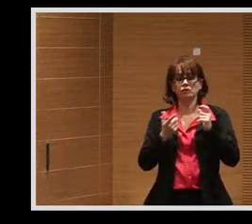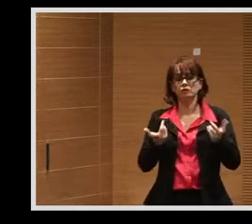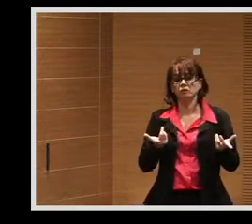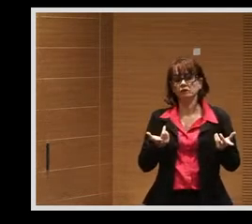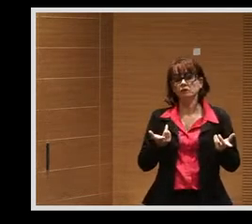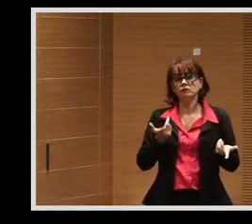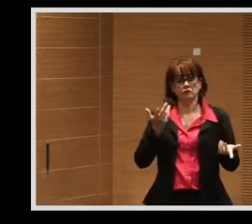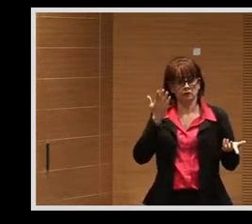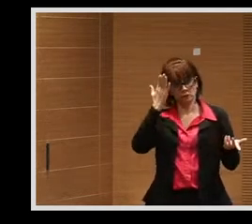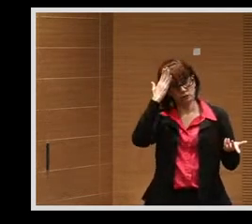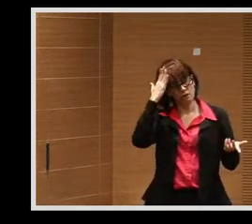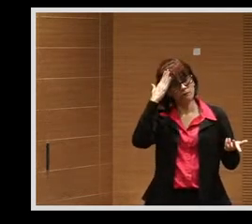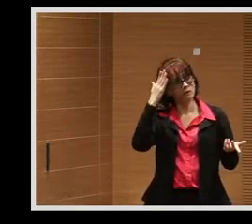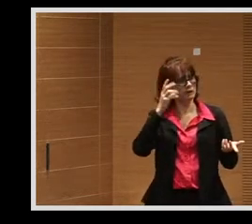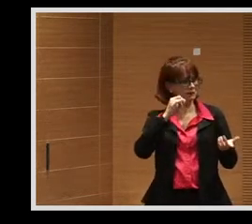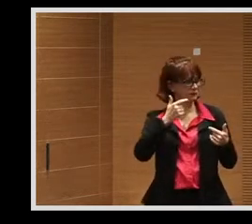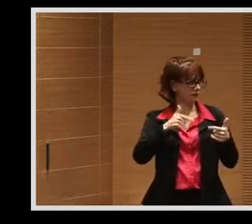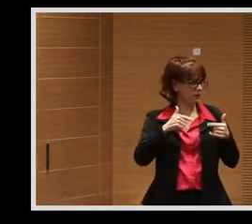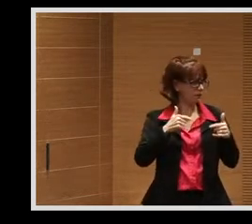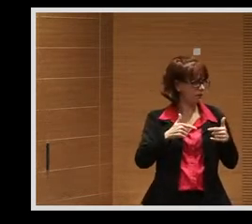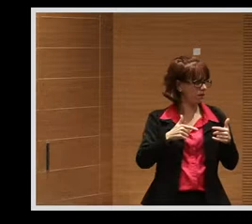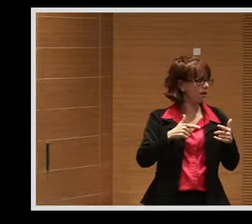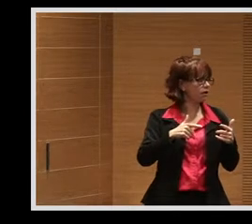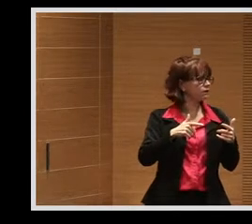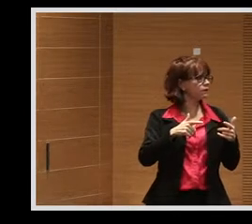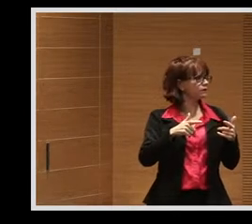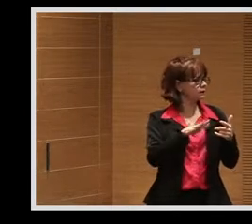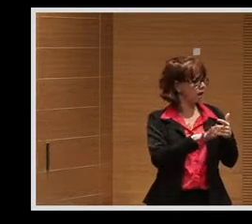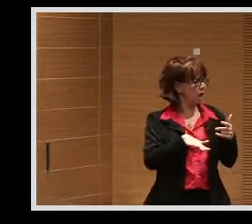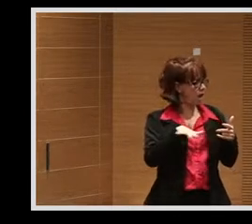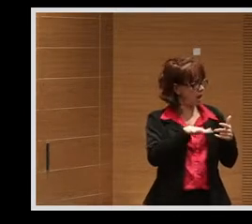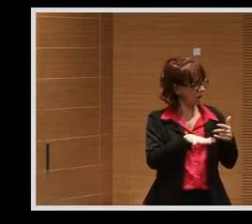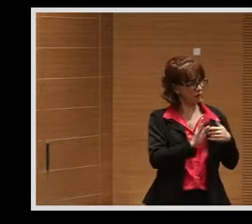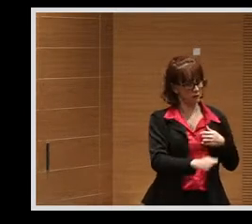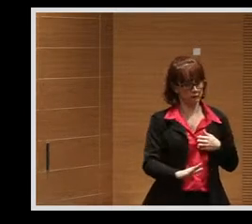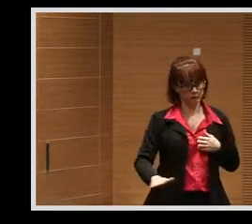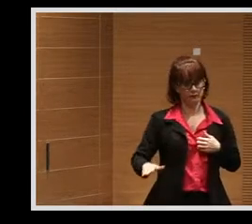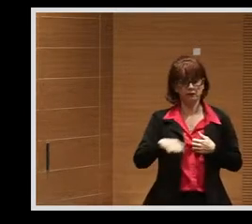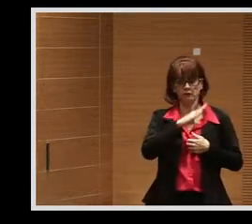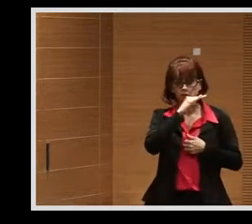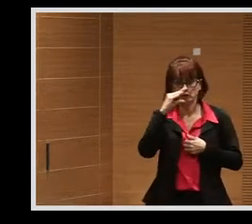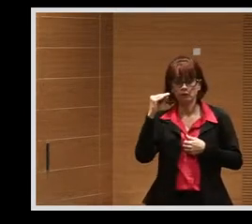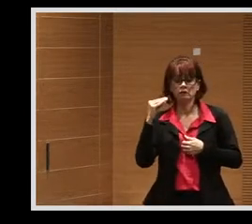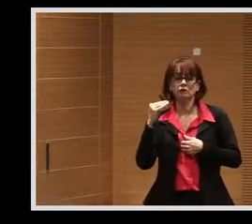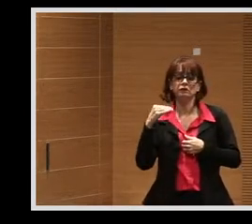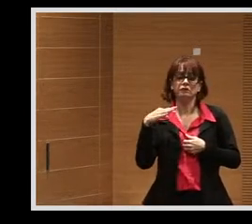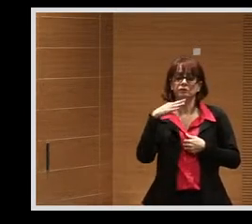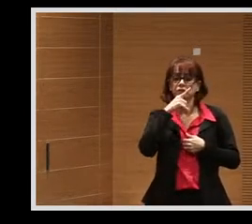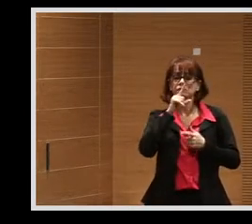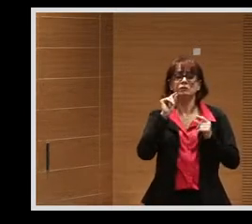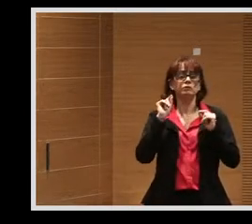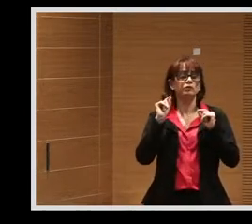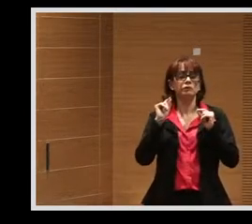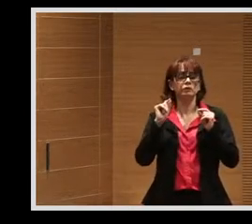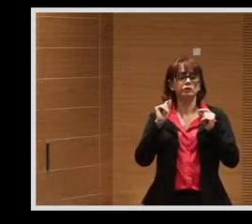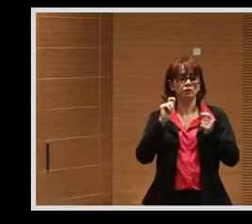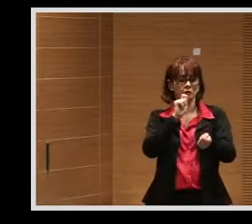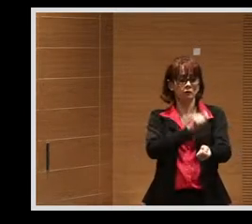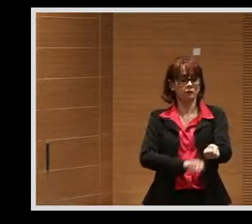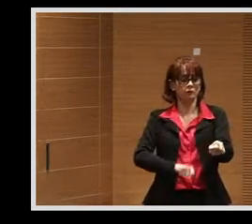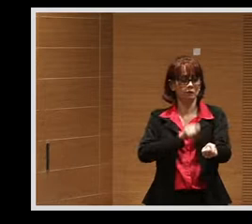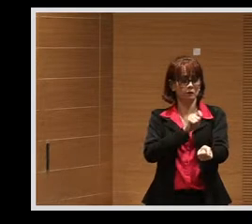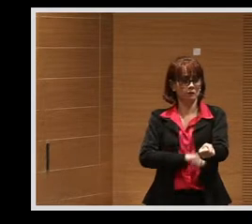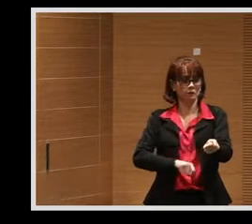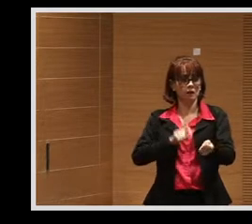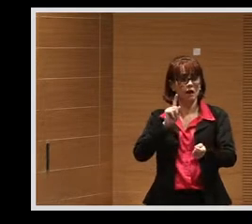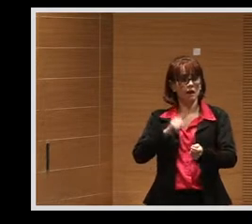reconhecerem quem aqui trabalha, está no circuito da infância e adolescência, tem visto que o se cortar é um movimento de pertencimento